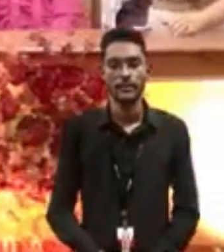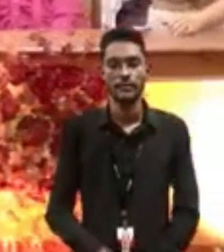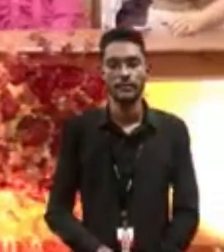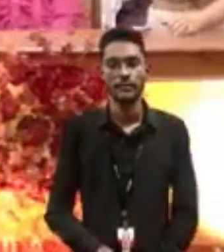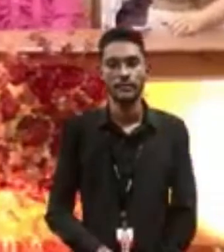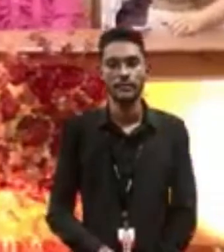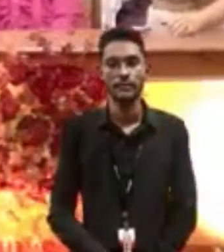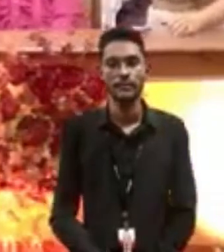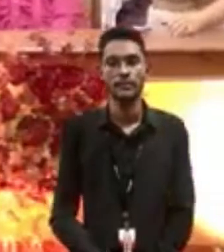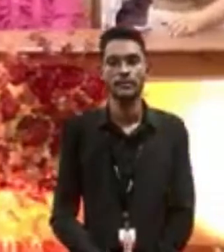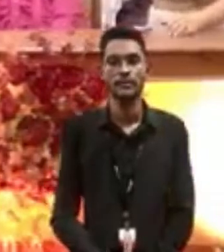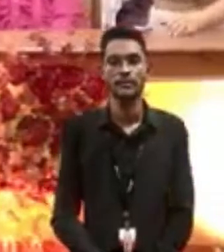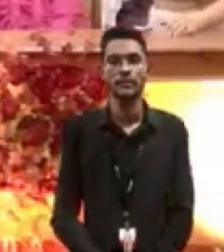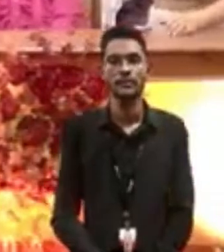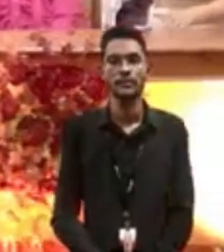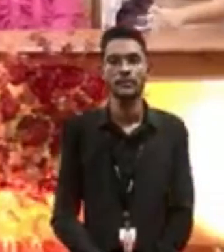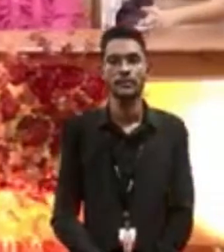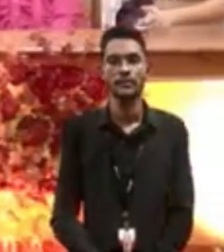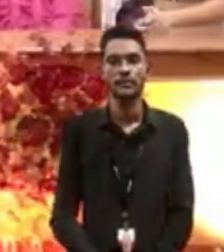Isso.